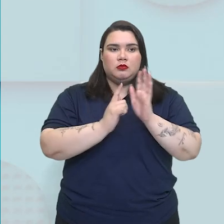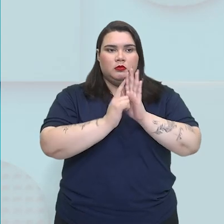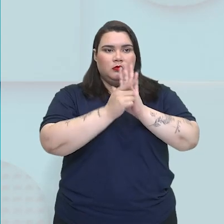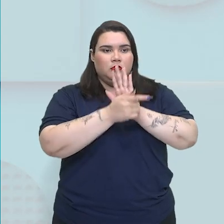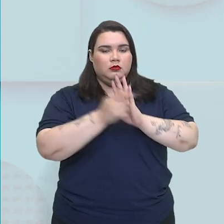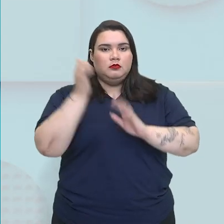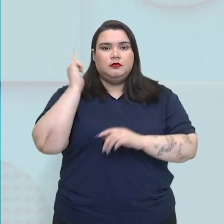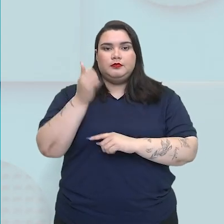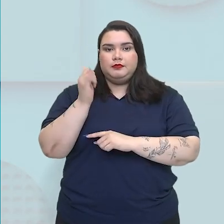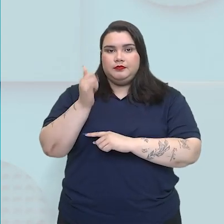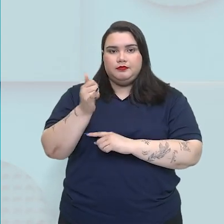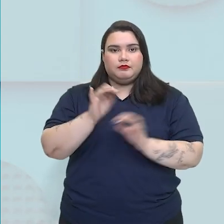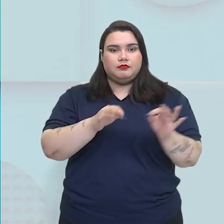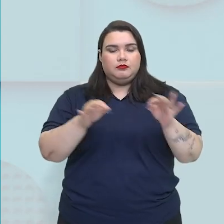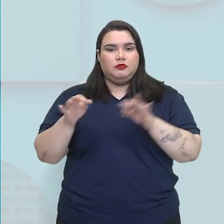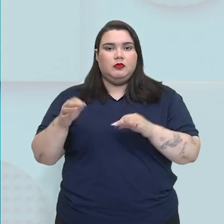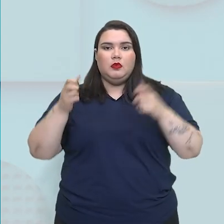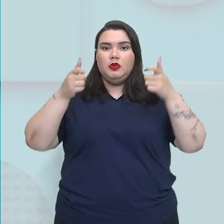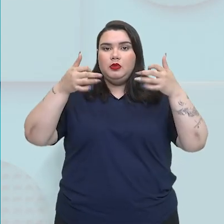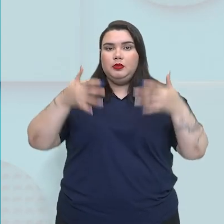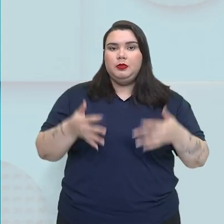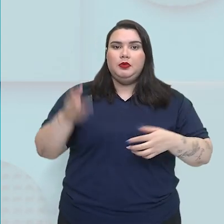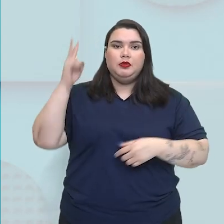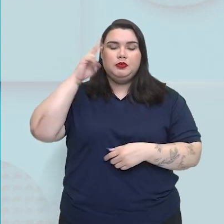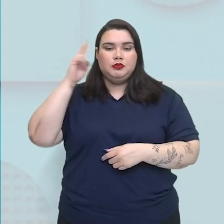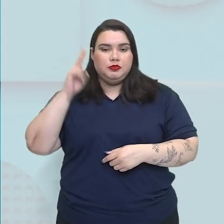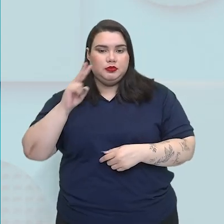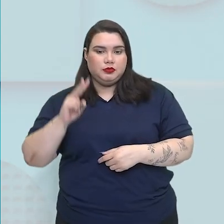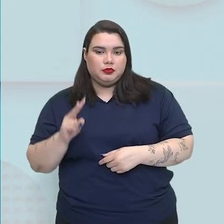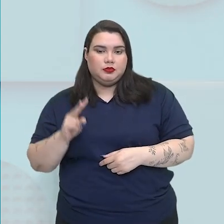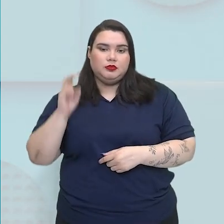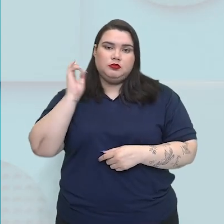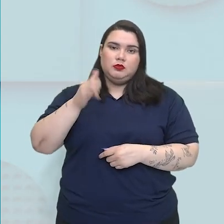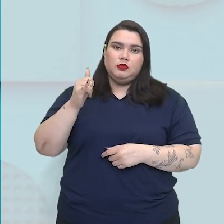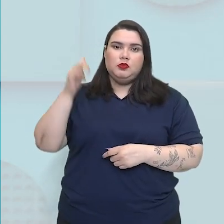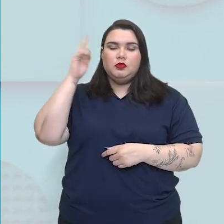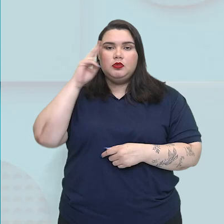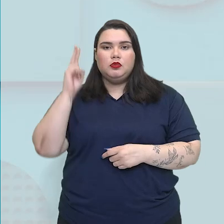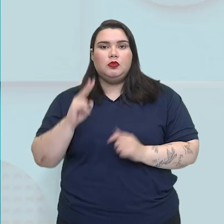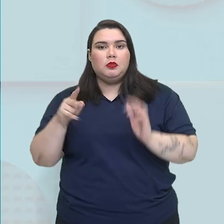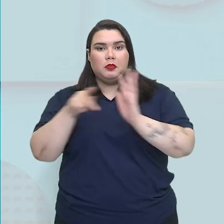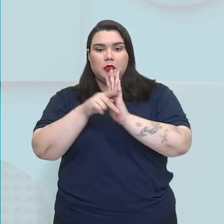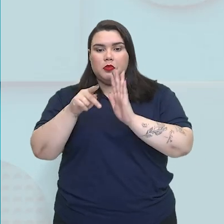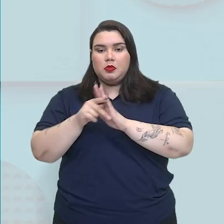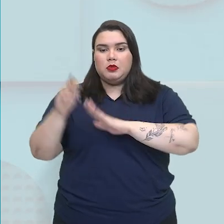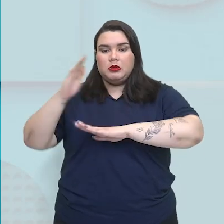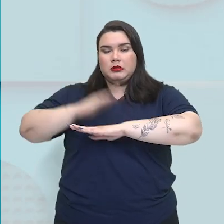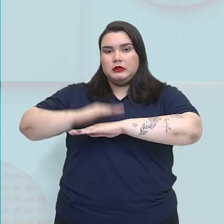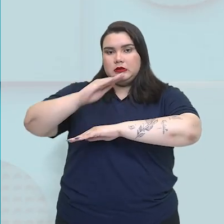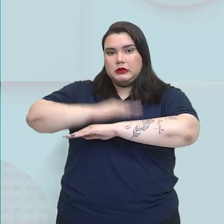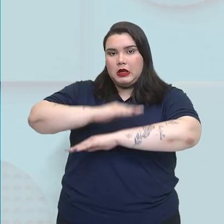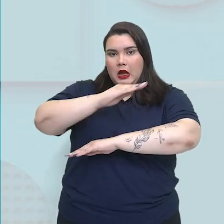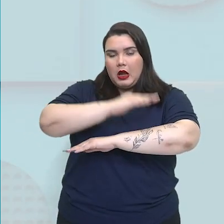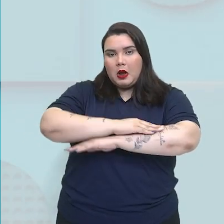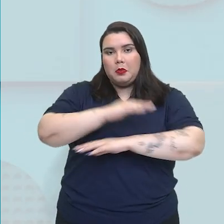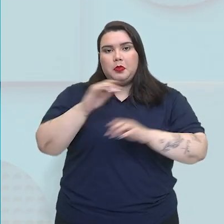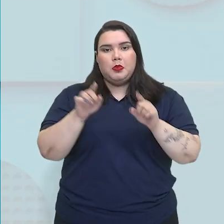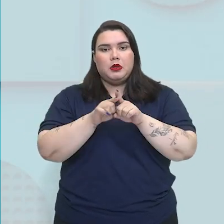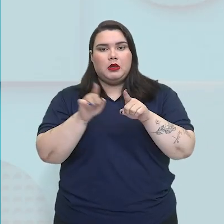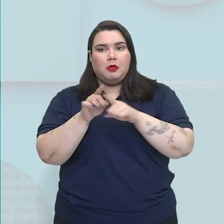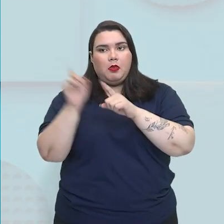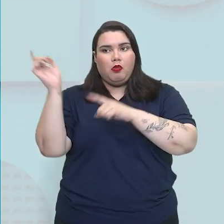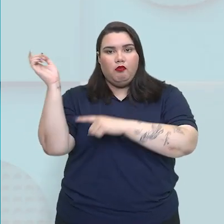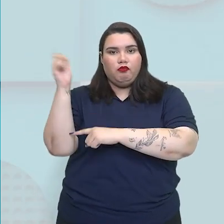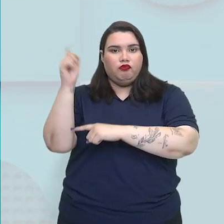gênero narrativo, né? Porque ele conta uma história. Está contando aí a história do sapo e do escorpião. E como